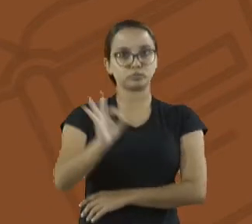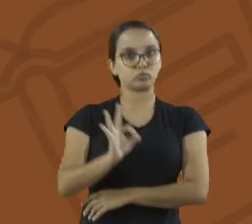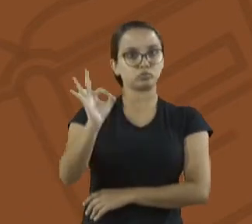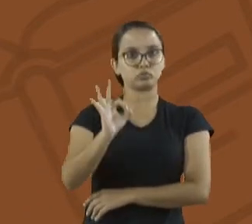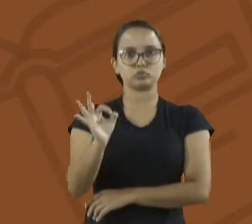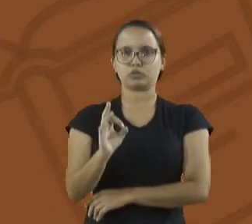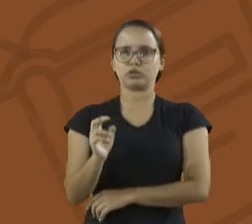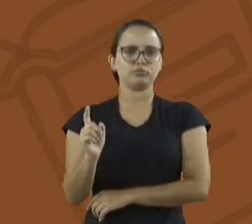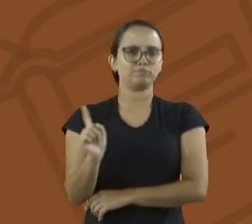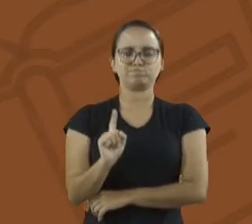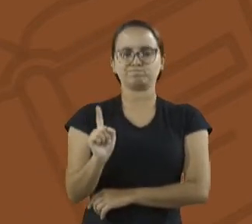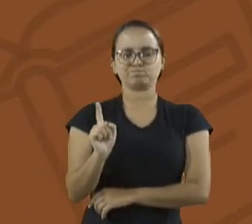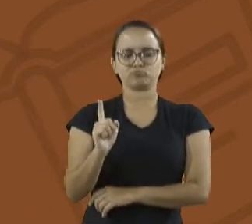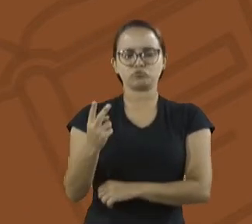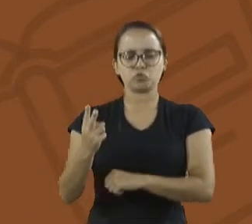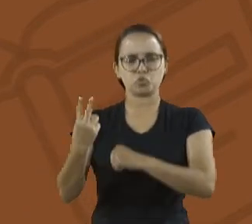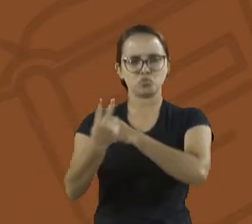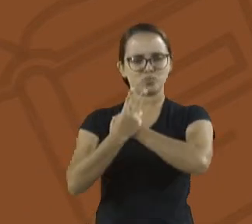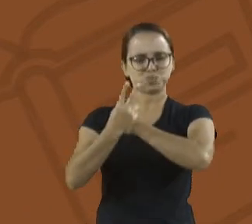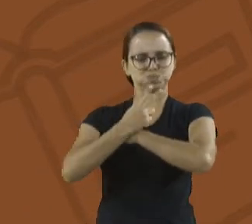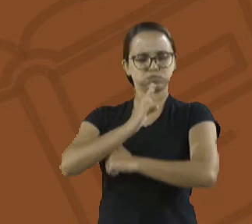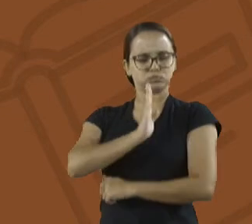do coração. Vejam só.